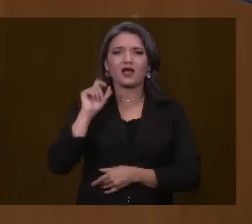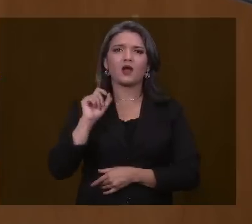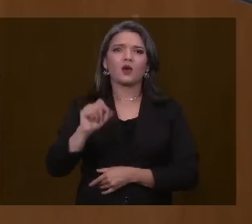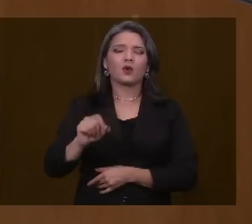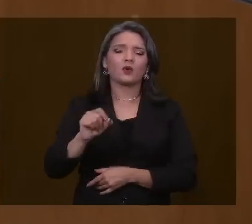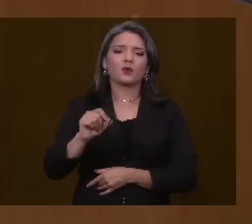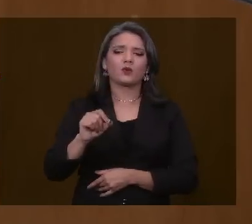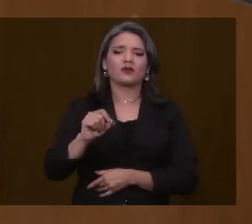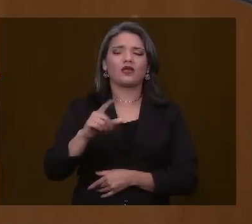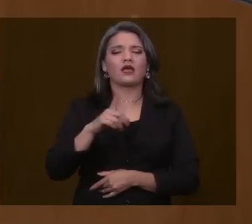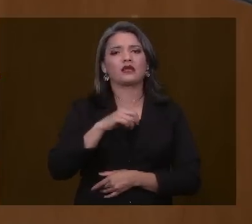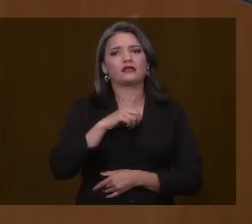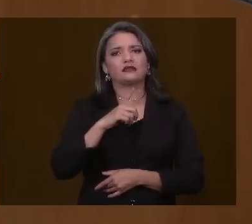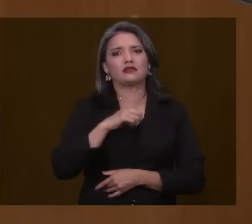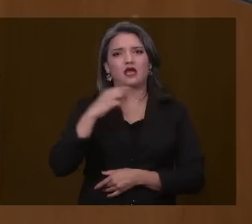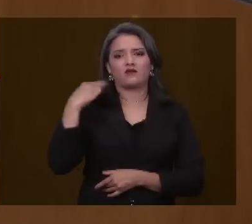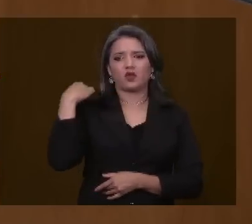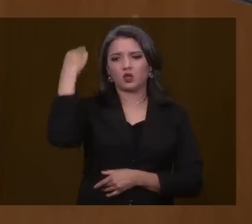de Nossa Senhora,